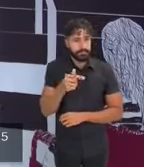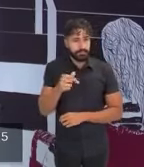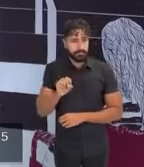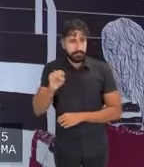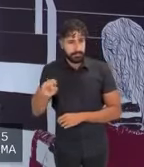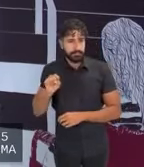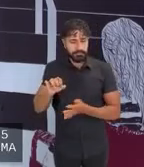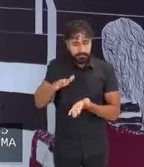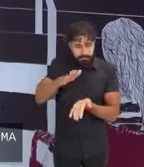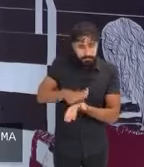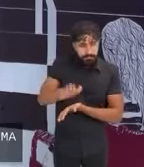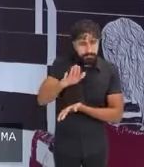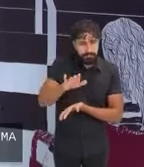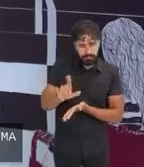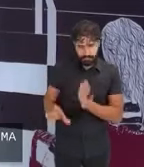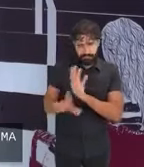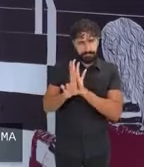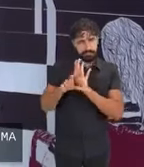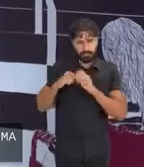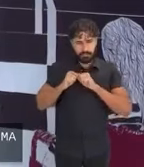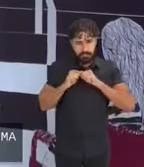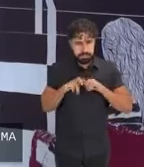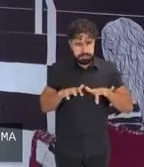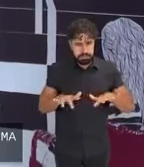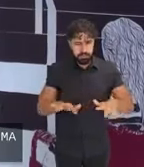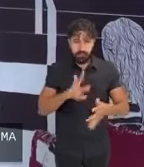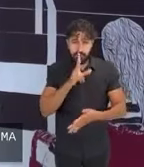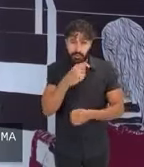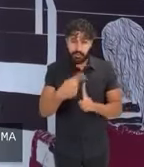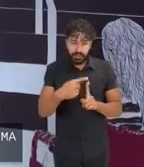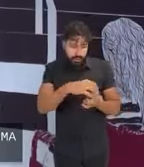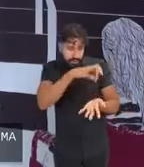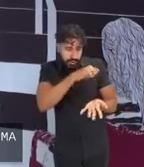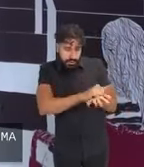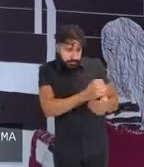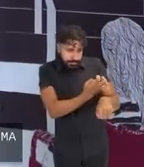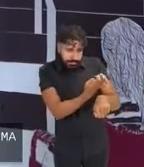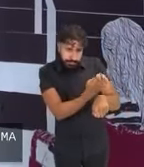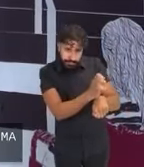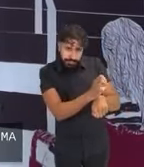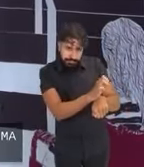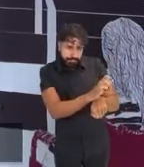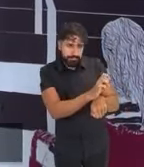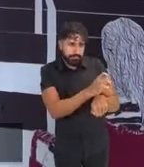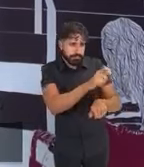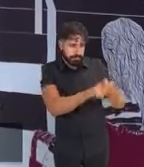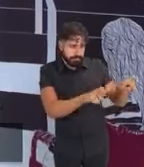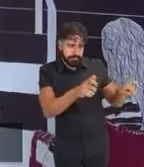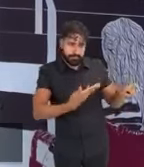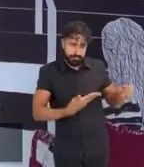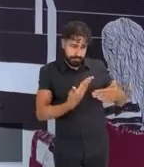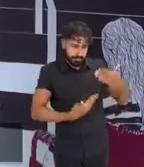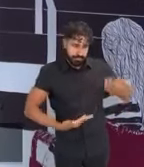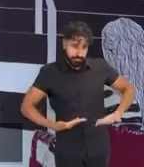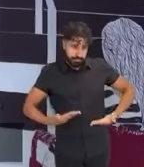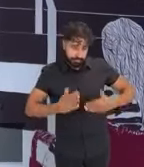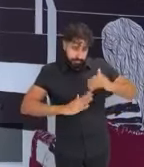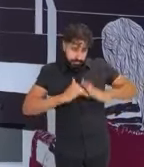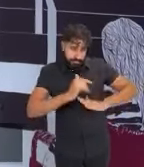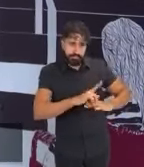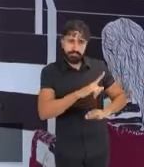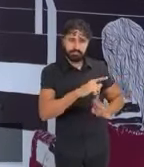uma externalização muito grande, pois reconhece que o estágio, estagiários e estagiárias, são pessoas sujeitos